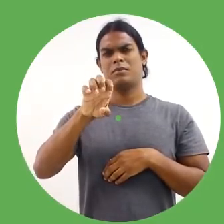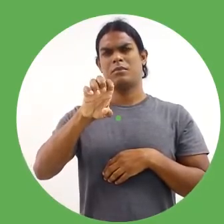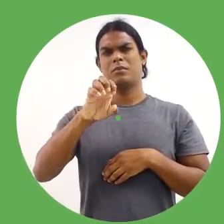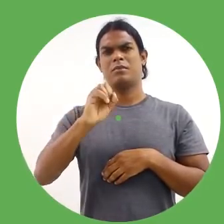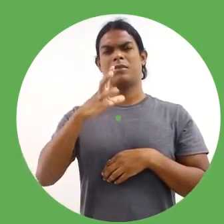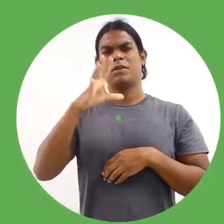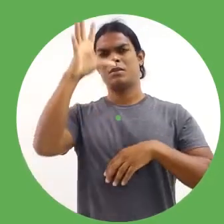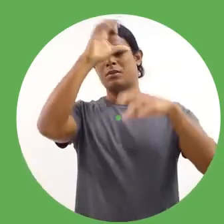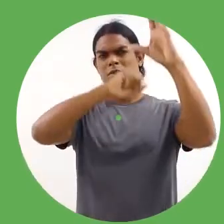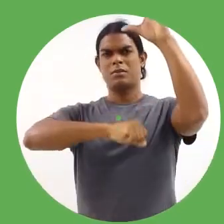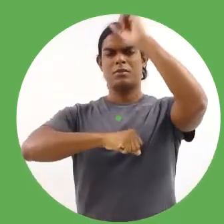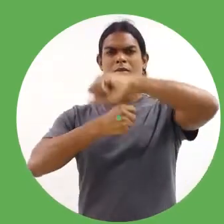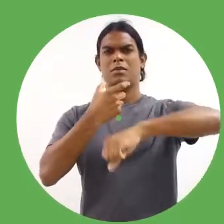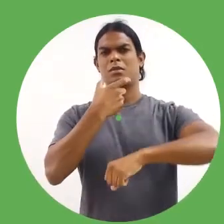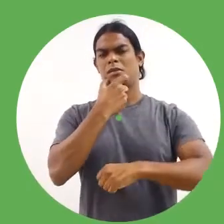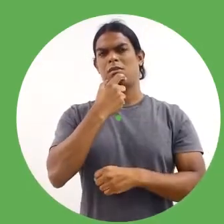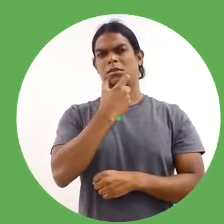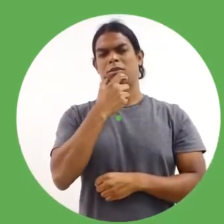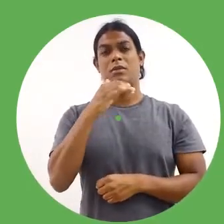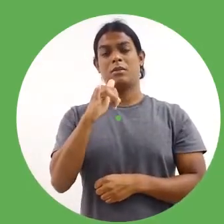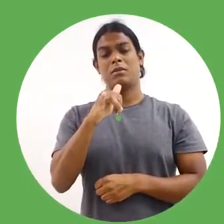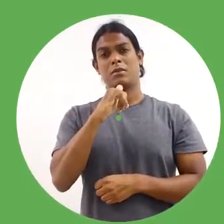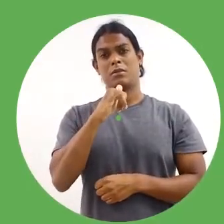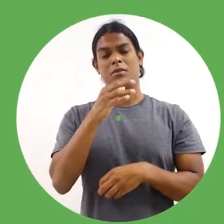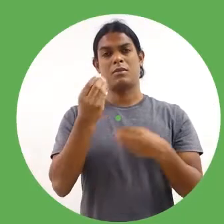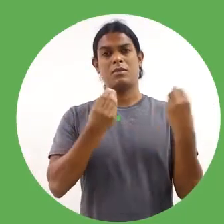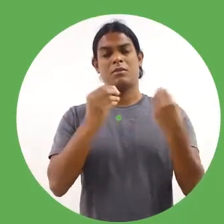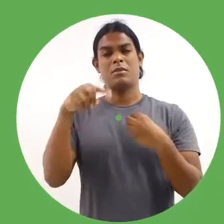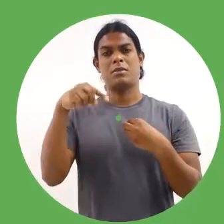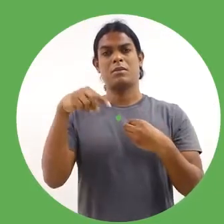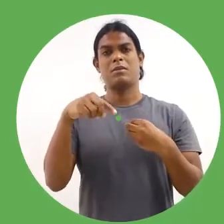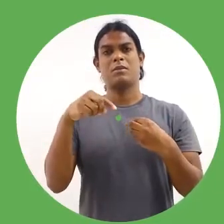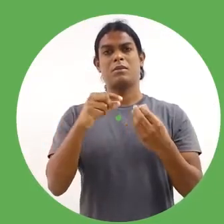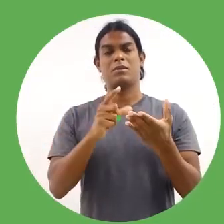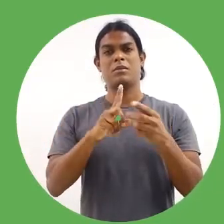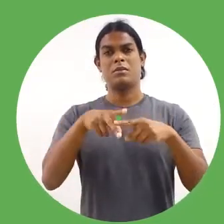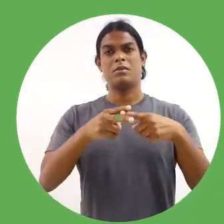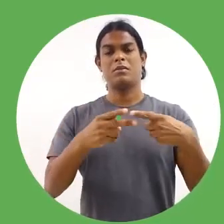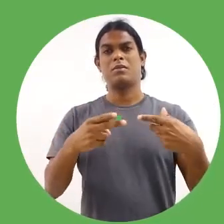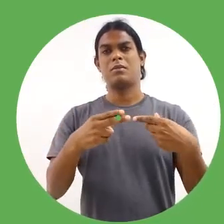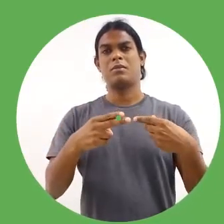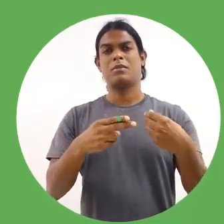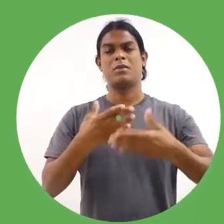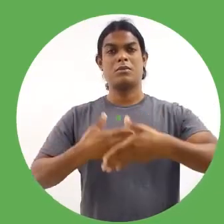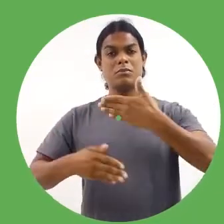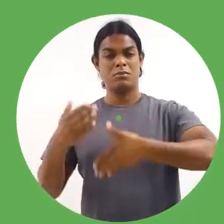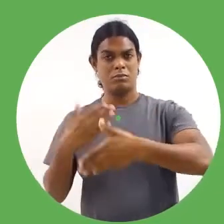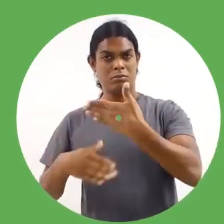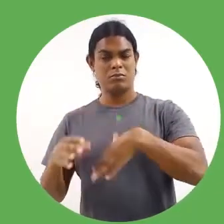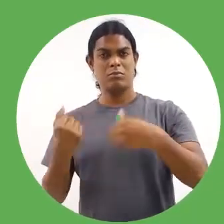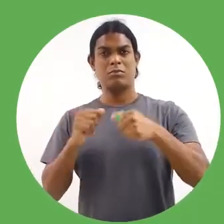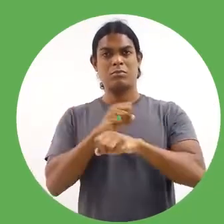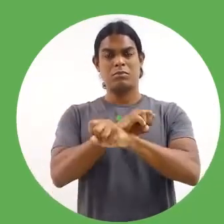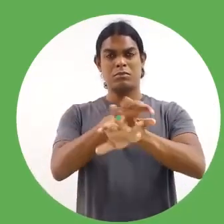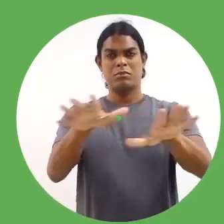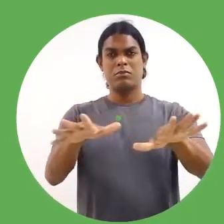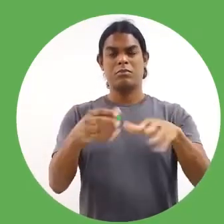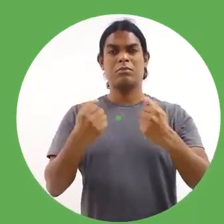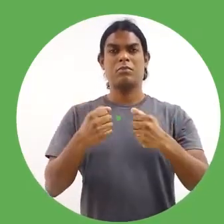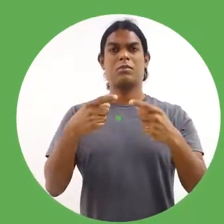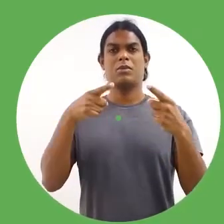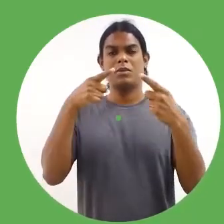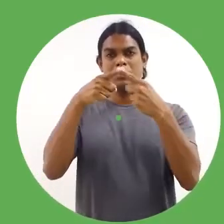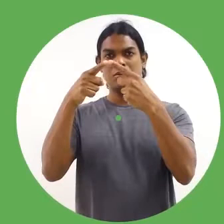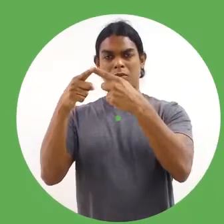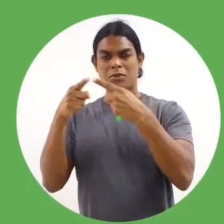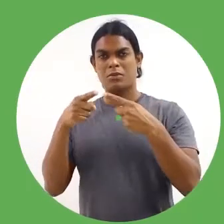aprender inglês, por exemplo. Como é uma ferramenta colaborativa, nós temos aqui a possibilidade de entrar em contato